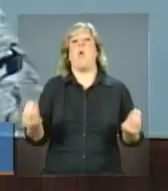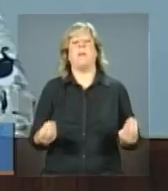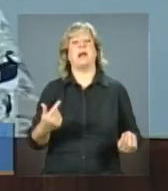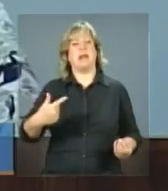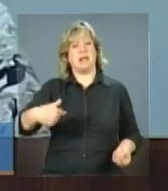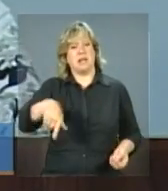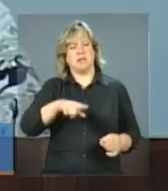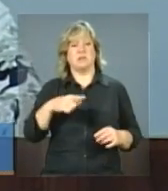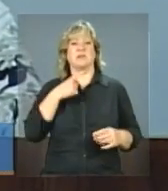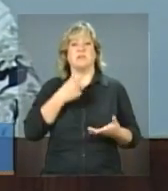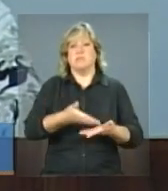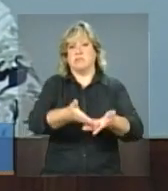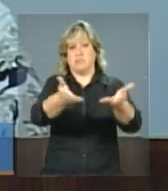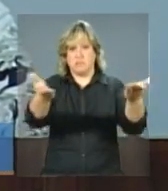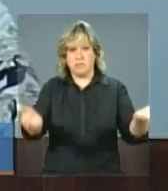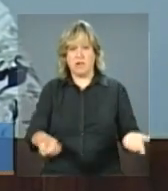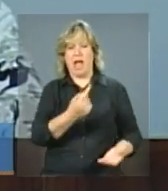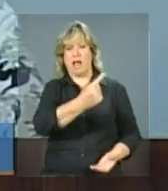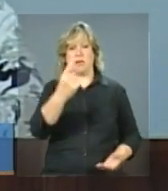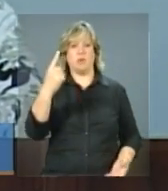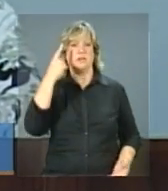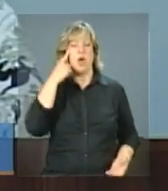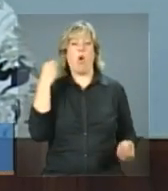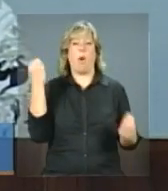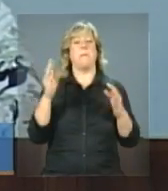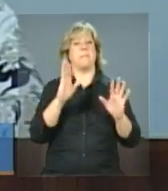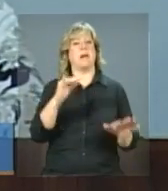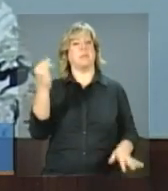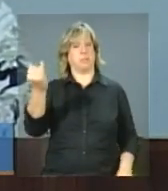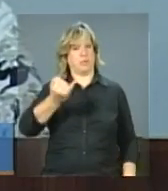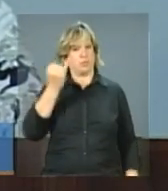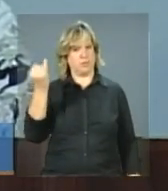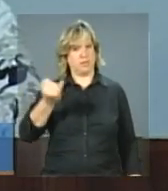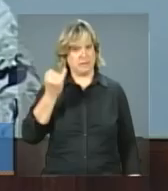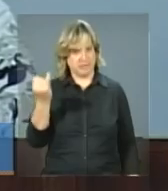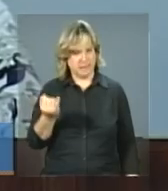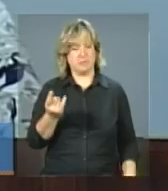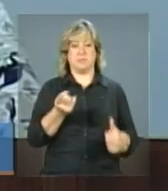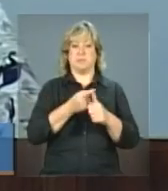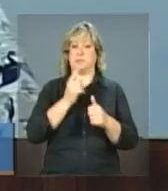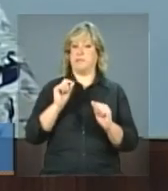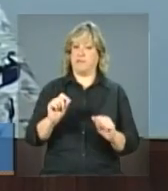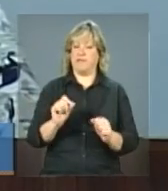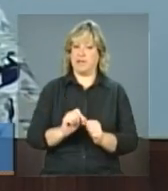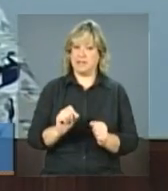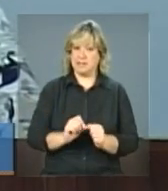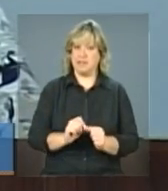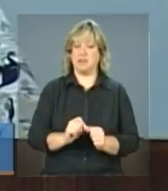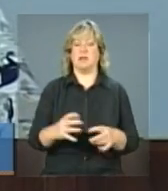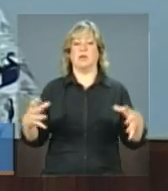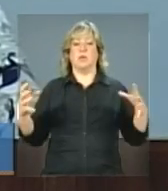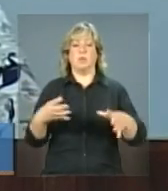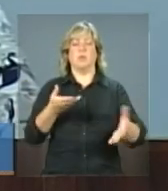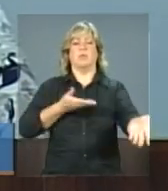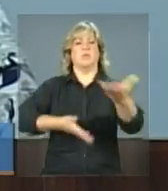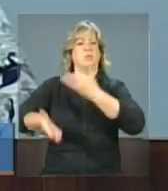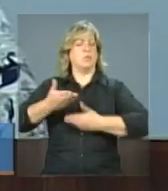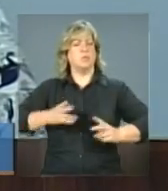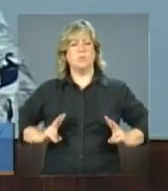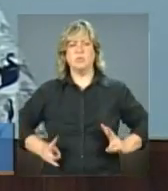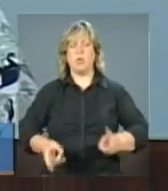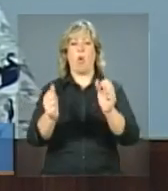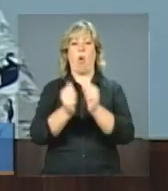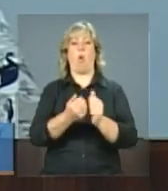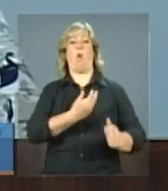estamos deixando a cargo de cada um dos gestores, mas é importante, que se crie uma interlocução permanente com o